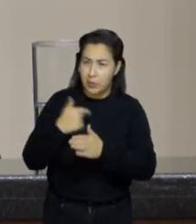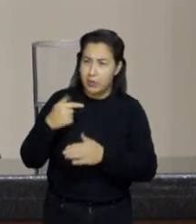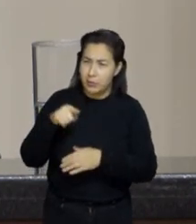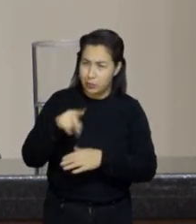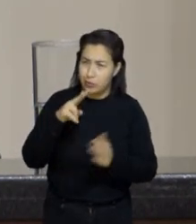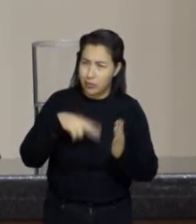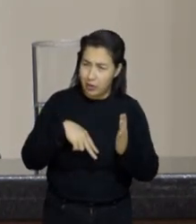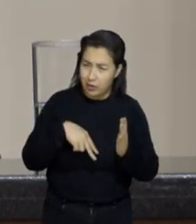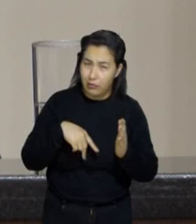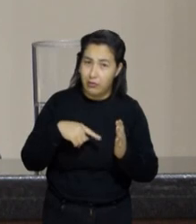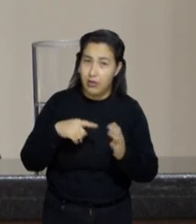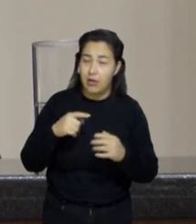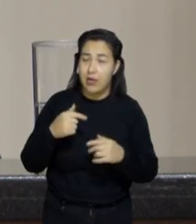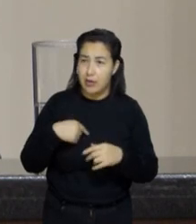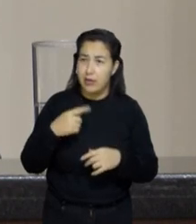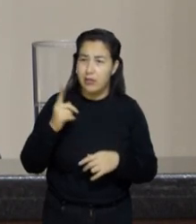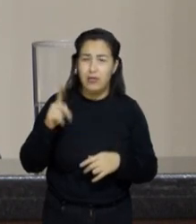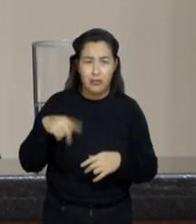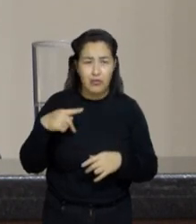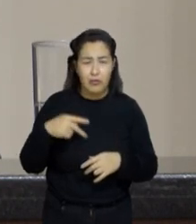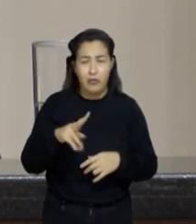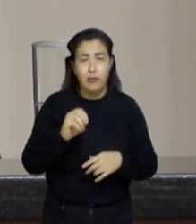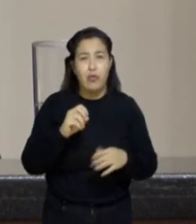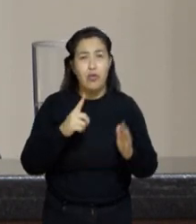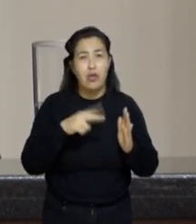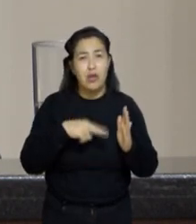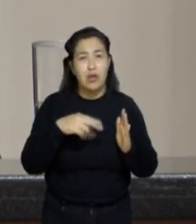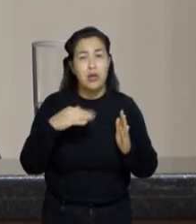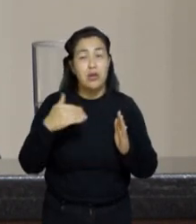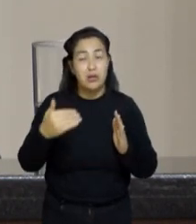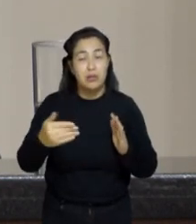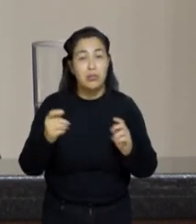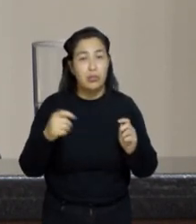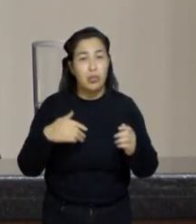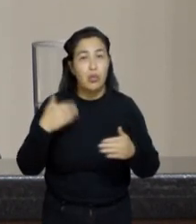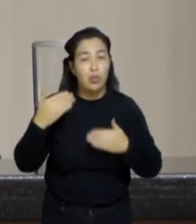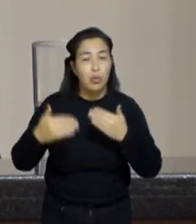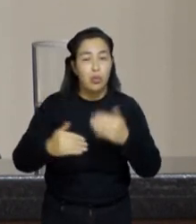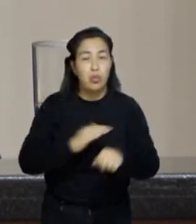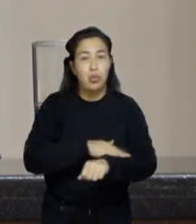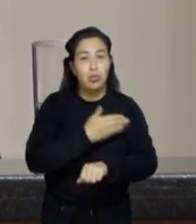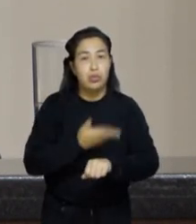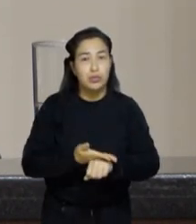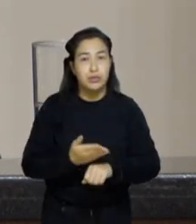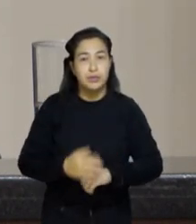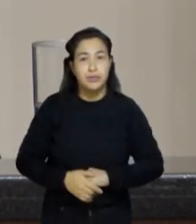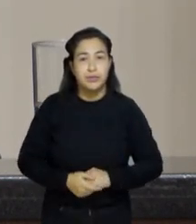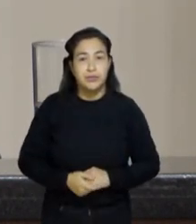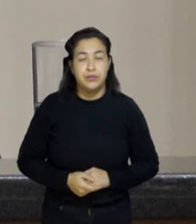Lá pego todas as matérias e analiso.